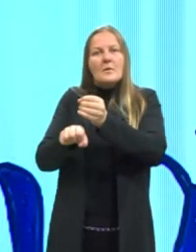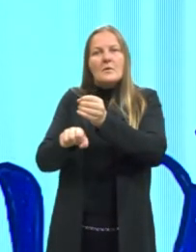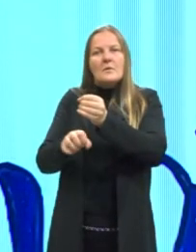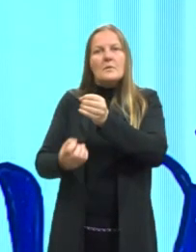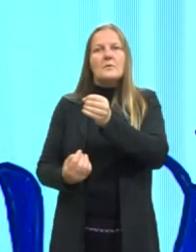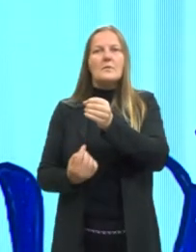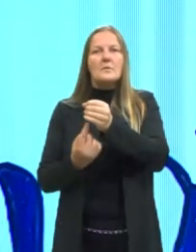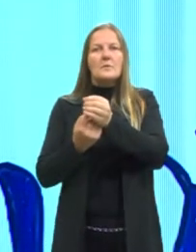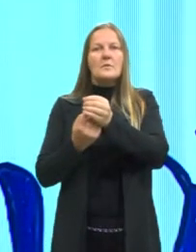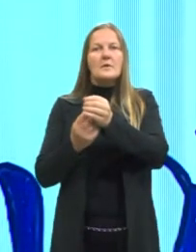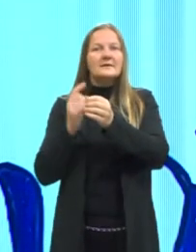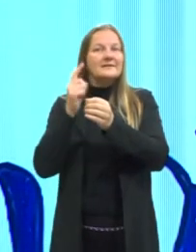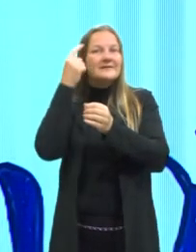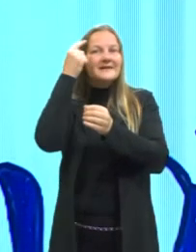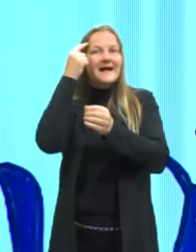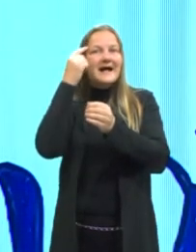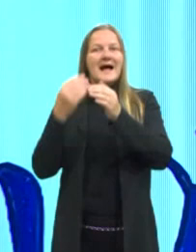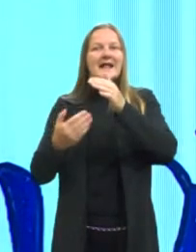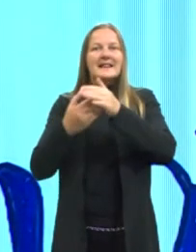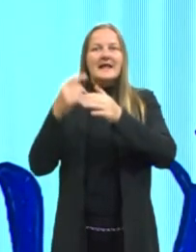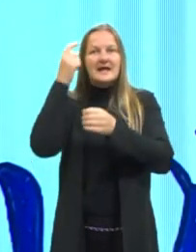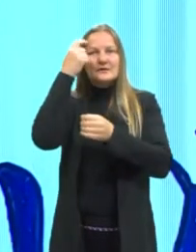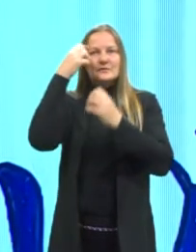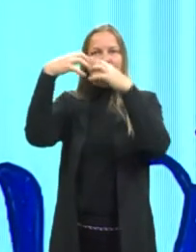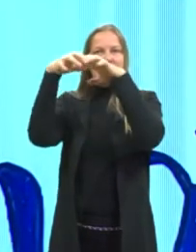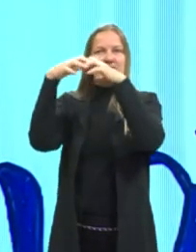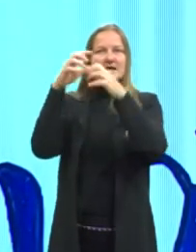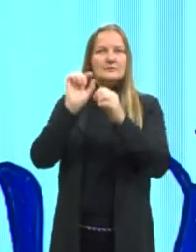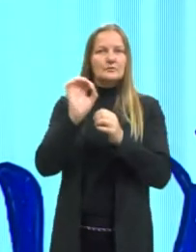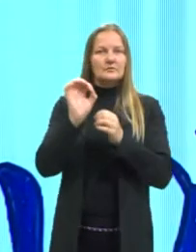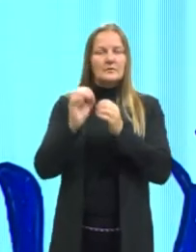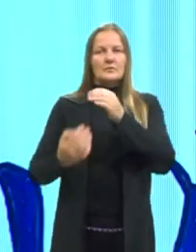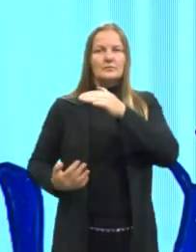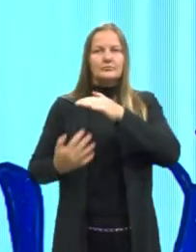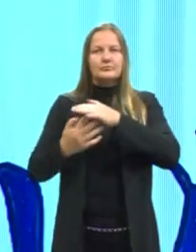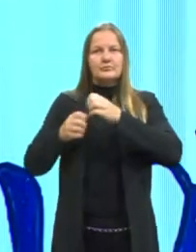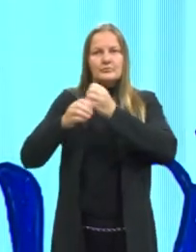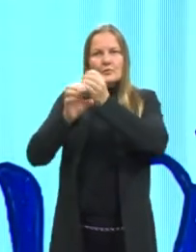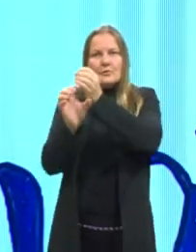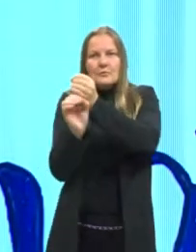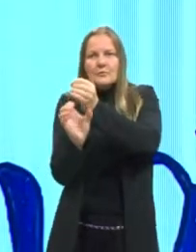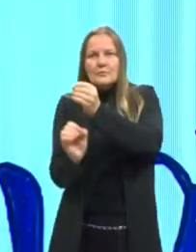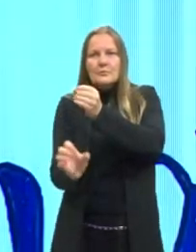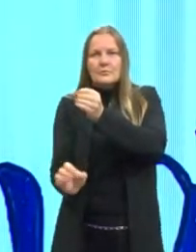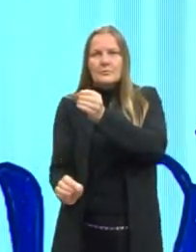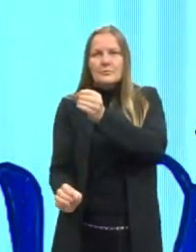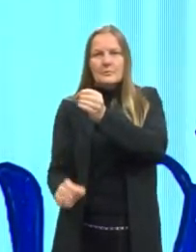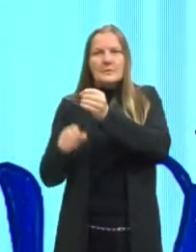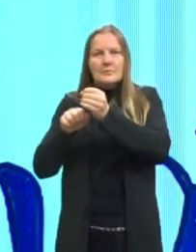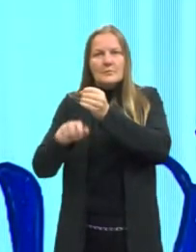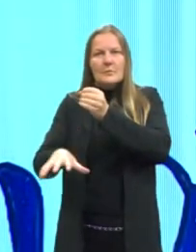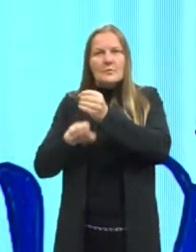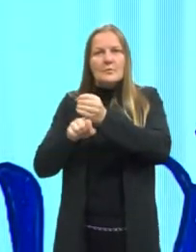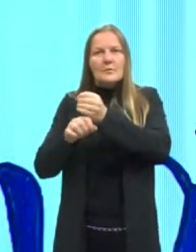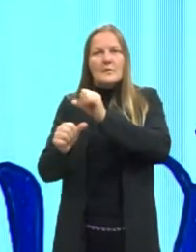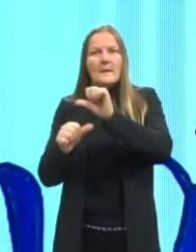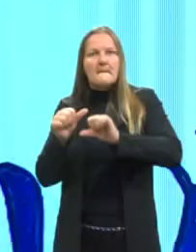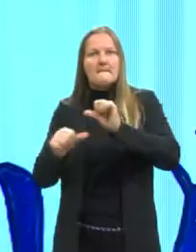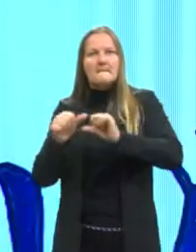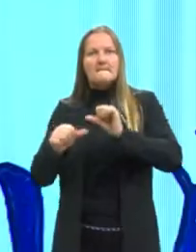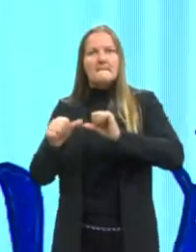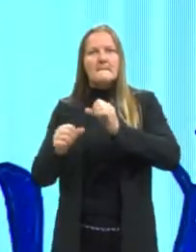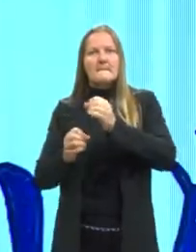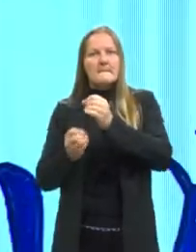encéfalo tá para o encéfalo decidiu que fazer e enviar informação de volta não ali mesmo na medula